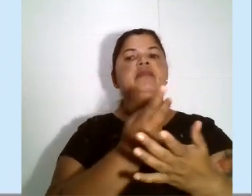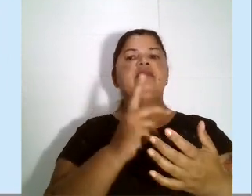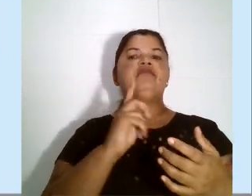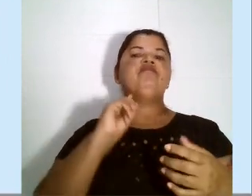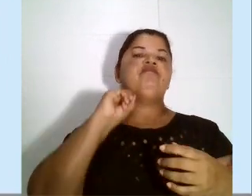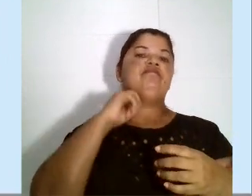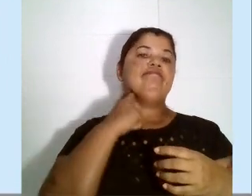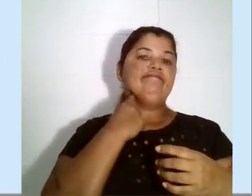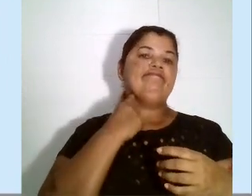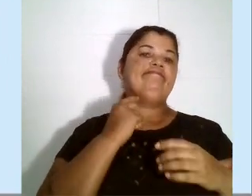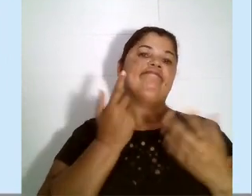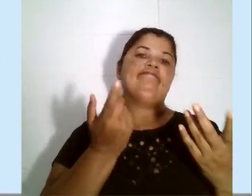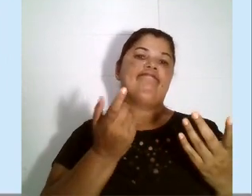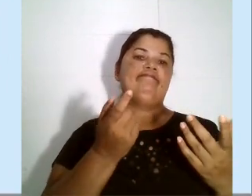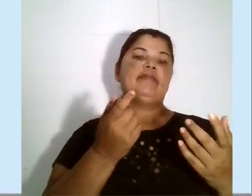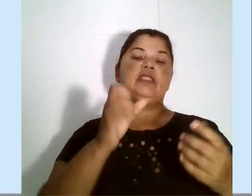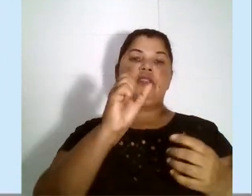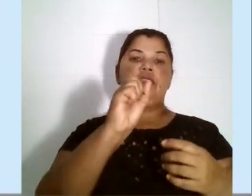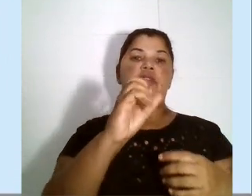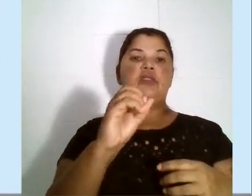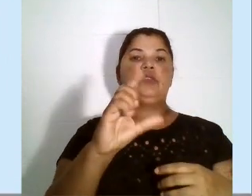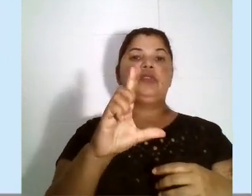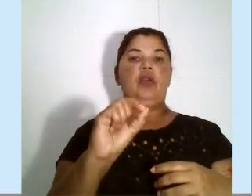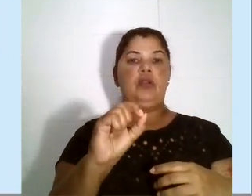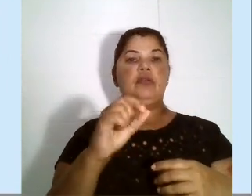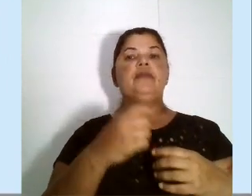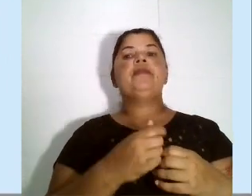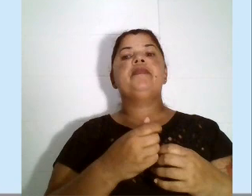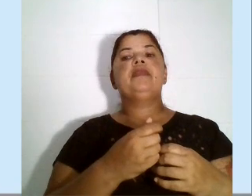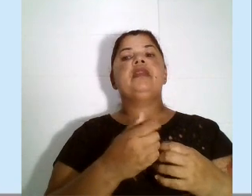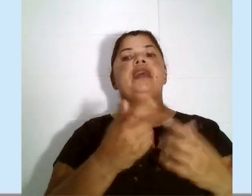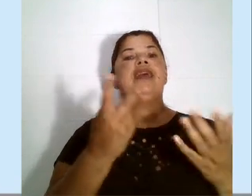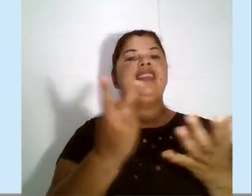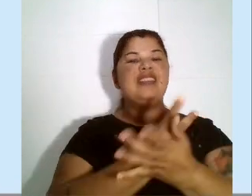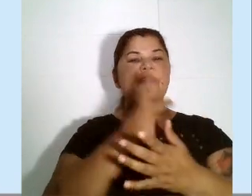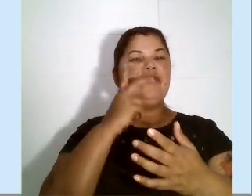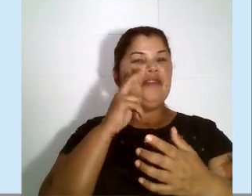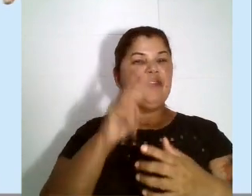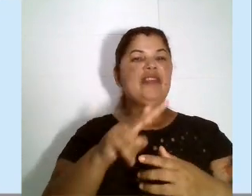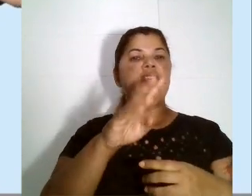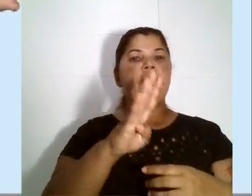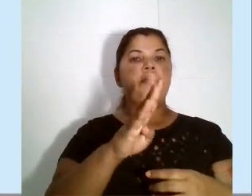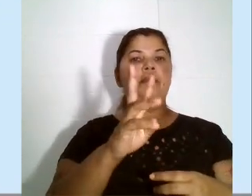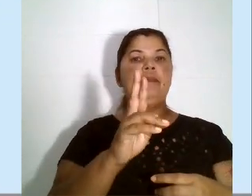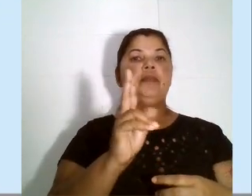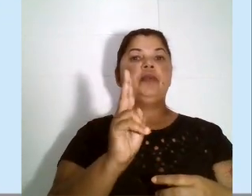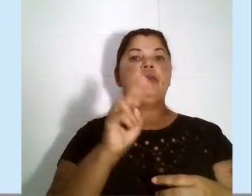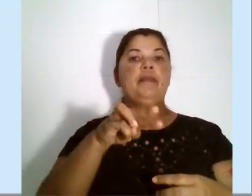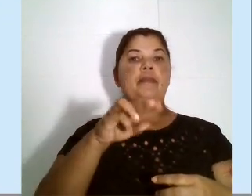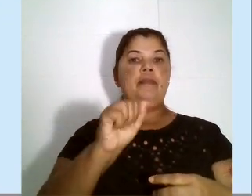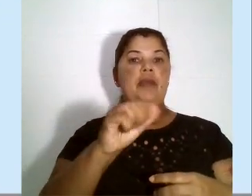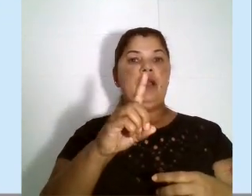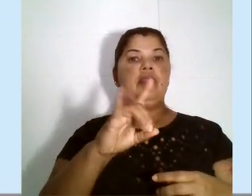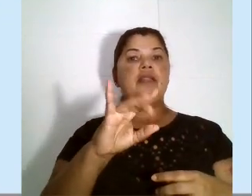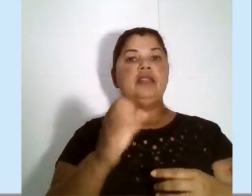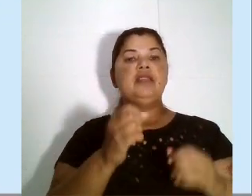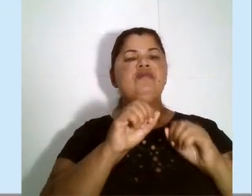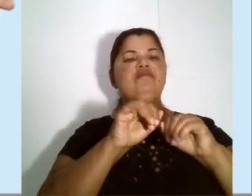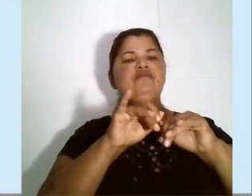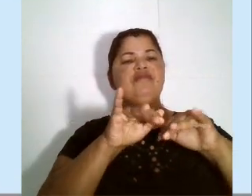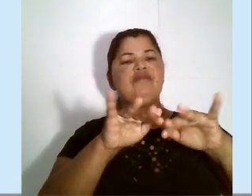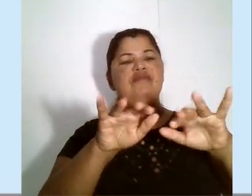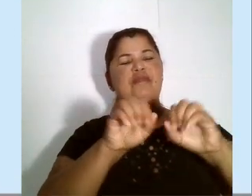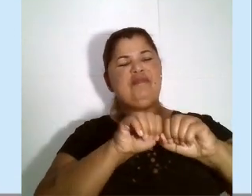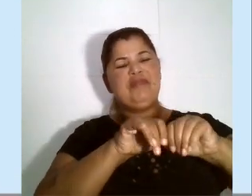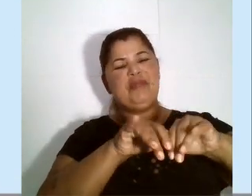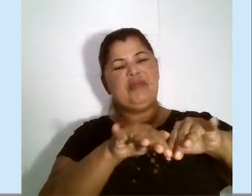solo, tá? Então, desde o momento que aconteceu o desastre em Brumadinho, acabando com aquela região ali, com uma determinada região